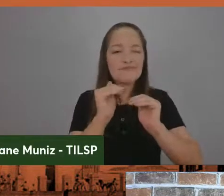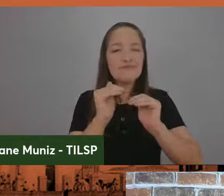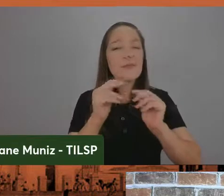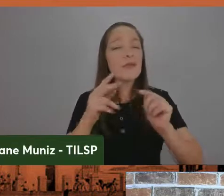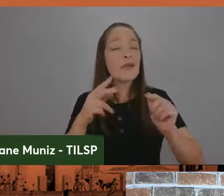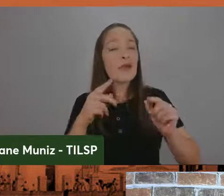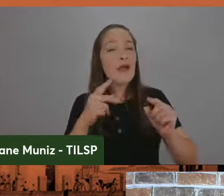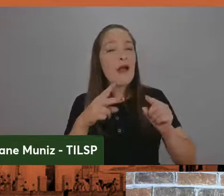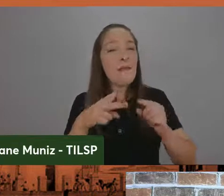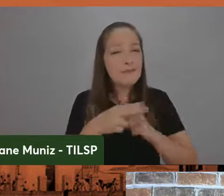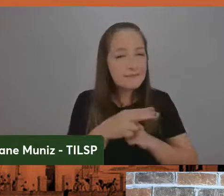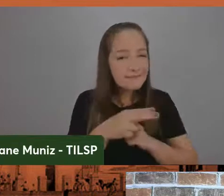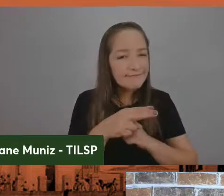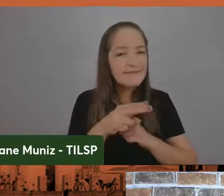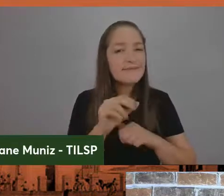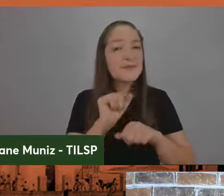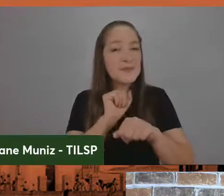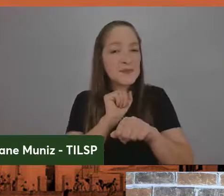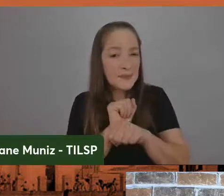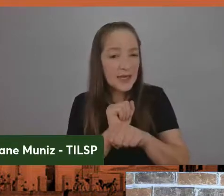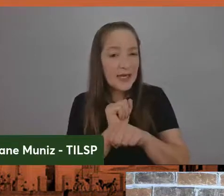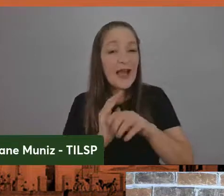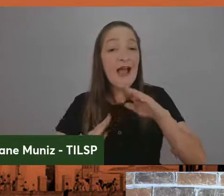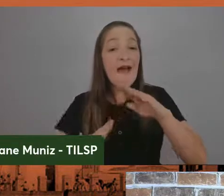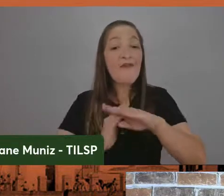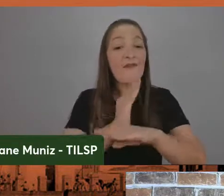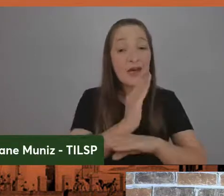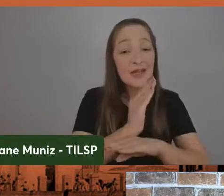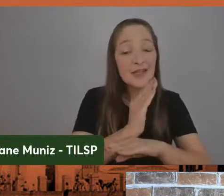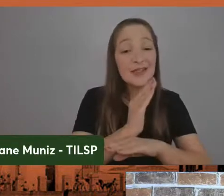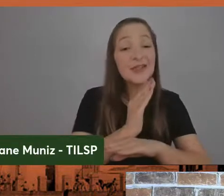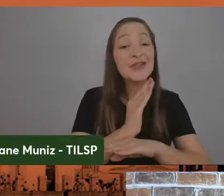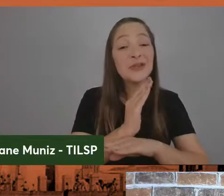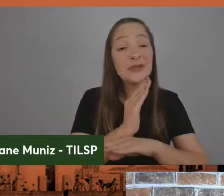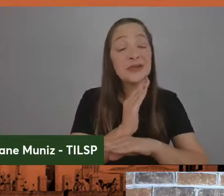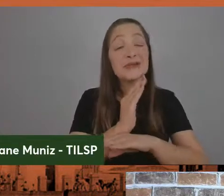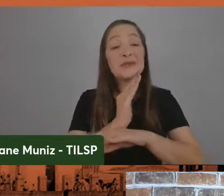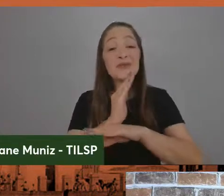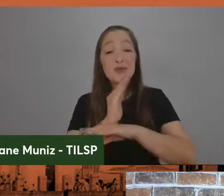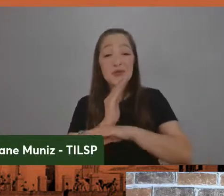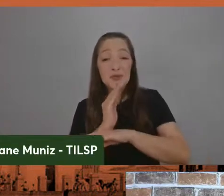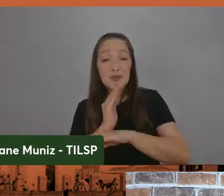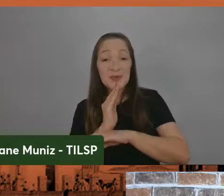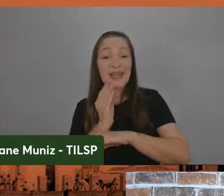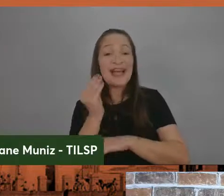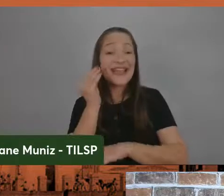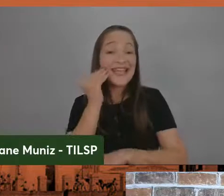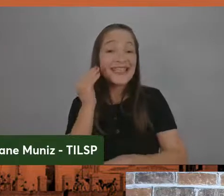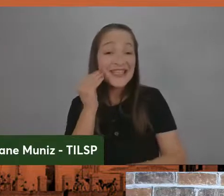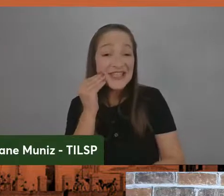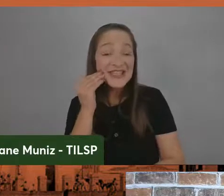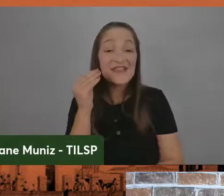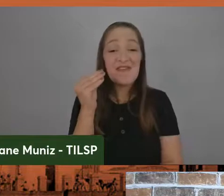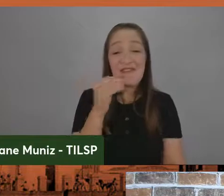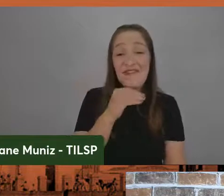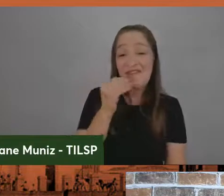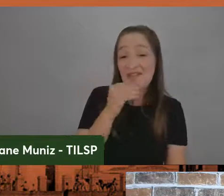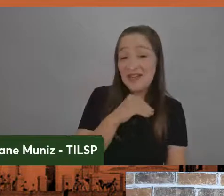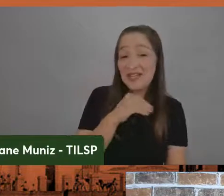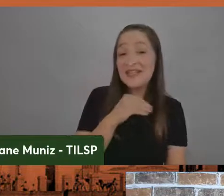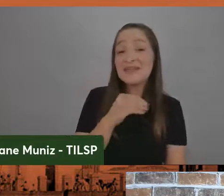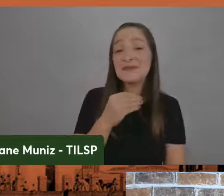interrupções, etc., avanços e recuos, e tentativas e fracassos,